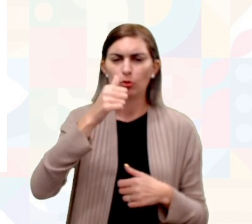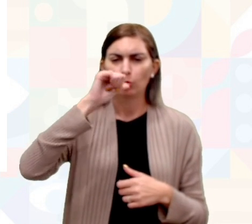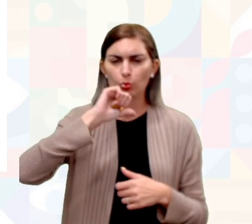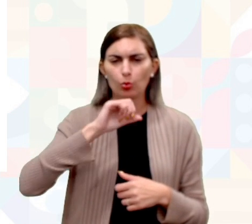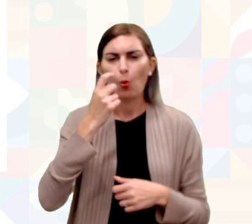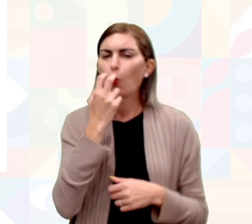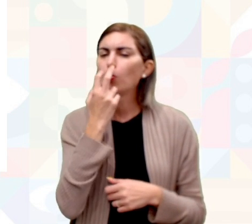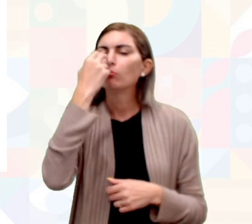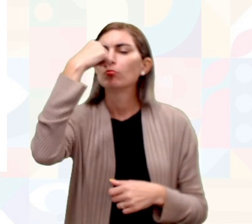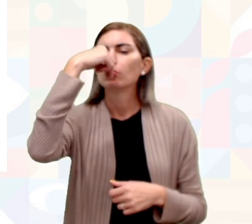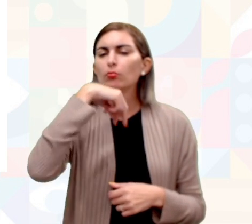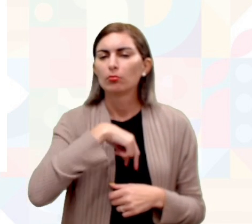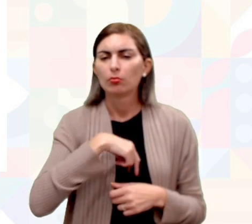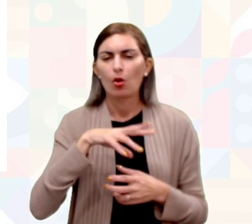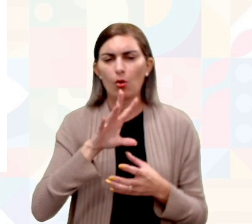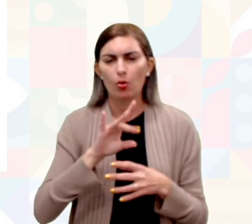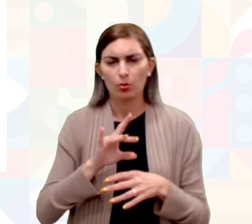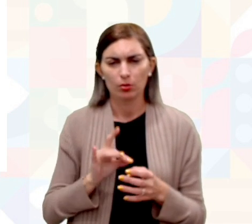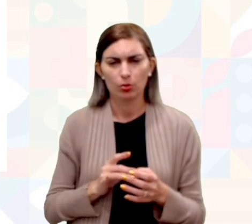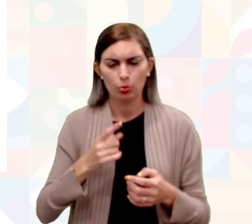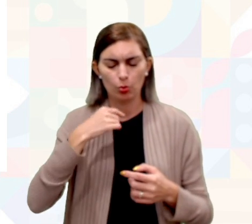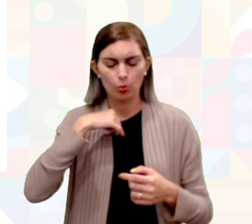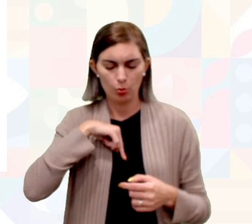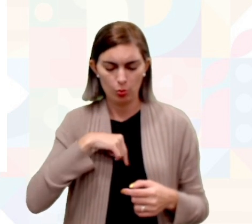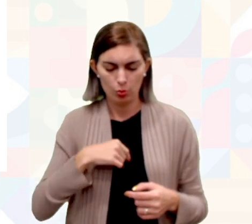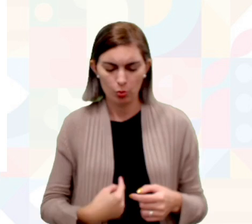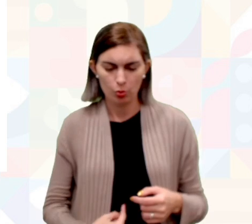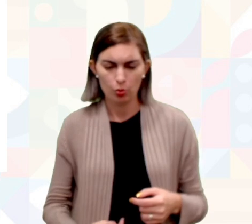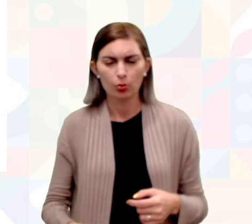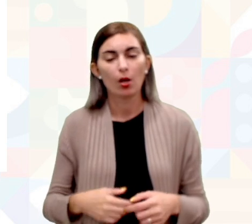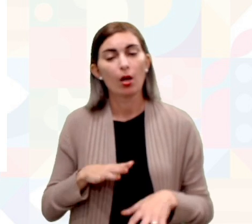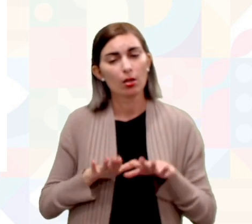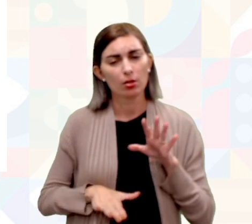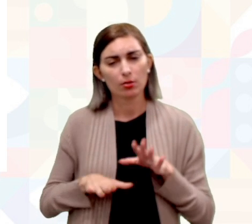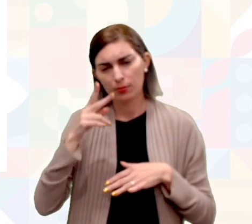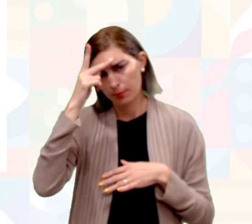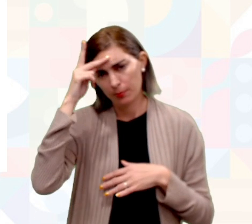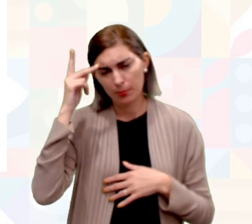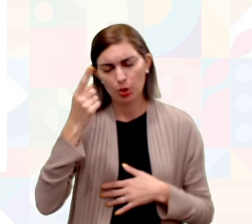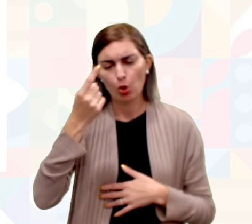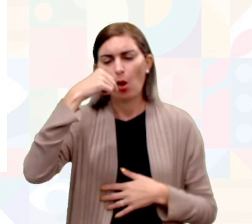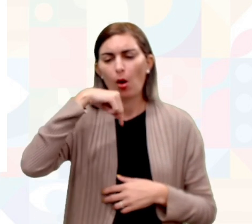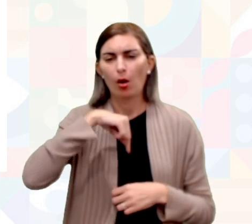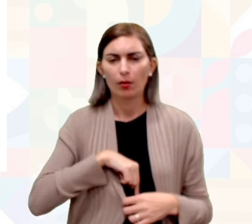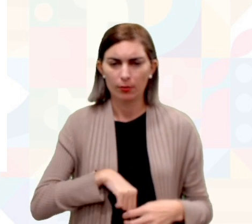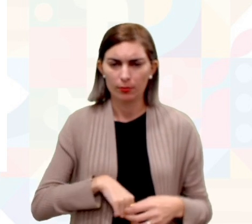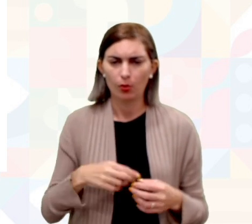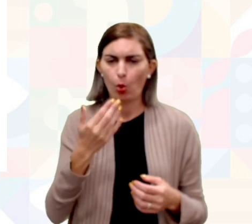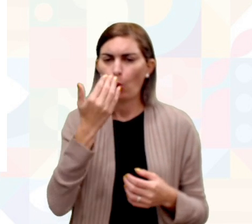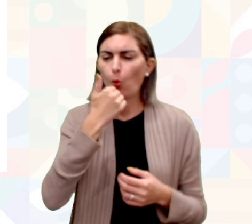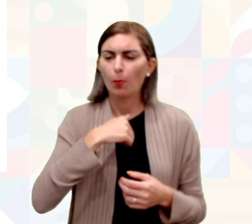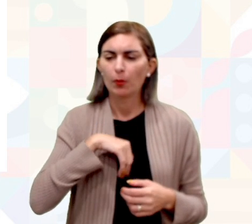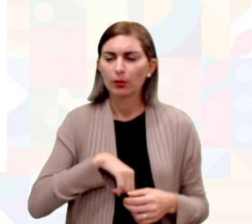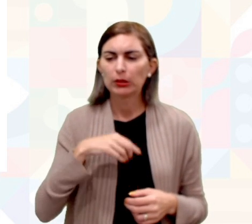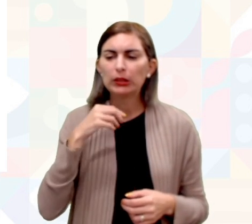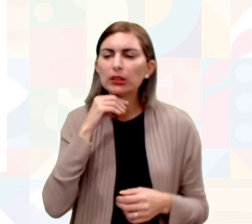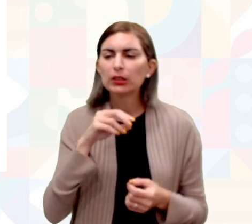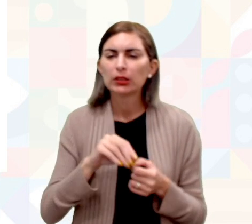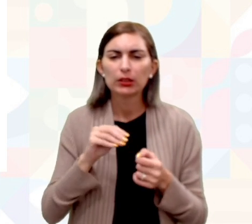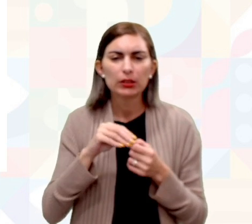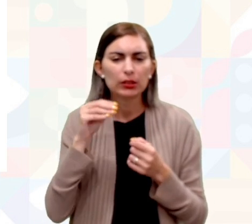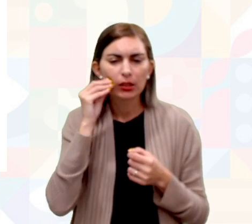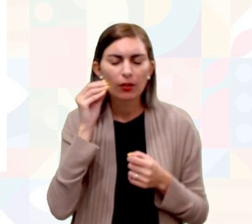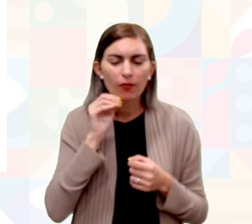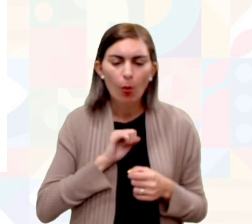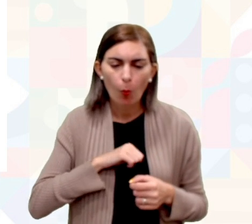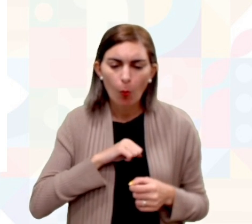regurgitação de conteúdo gástrico, né? Quando às vezes a pessoa ingere algum produto, né? Ela tenta fazer com que aquele produto